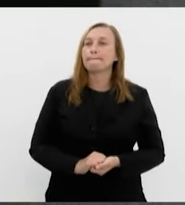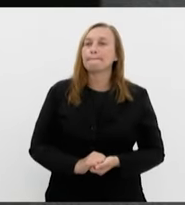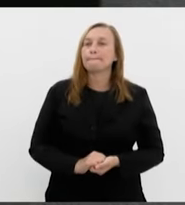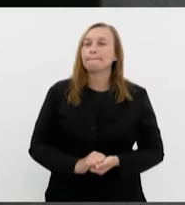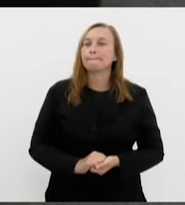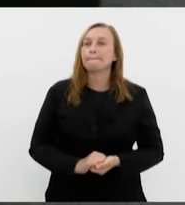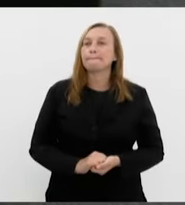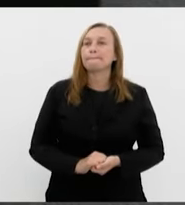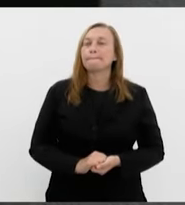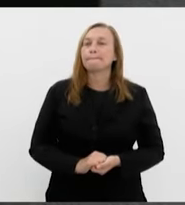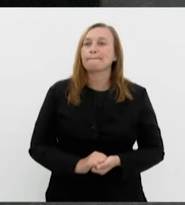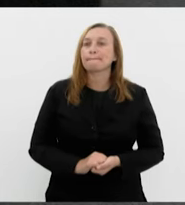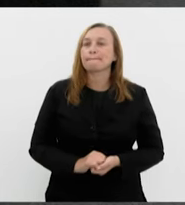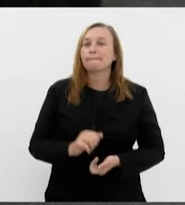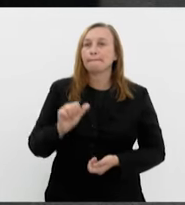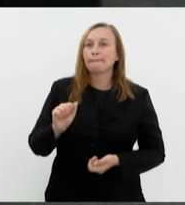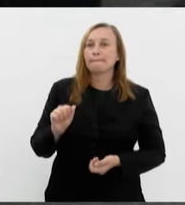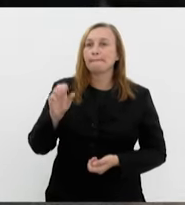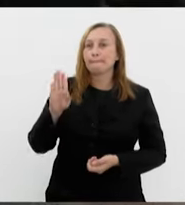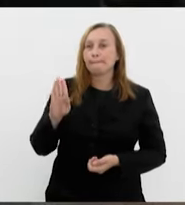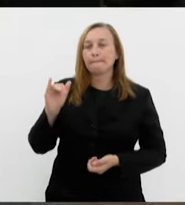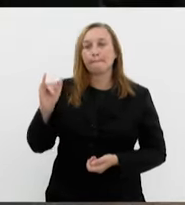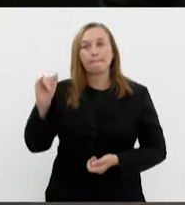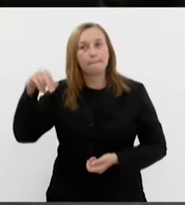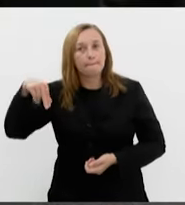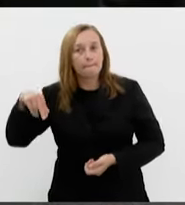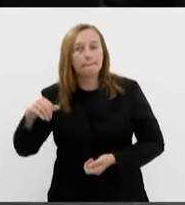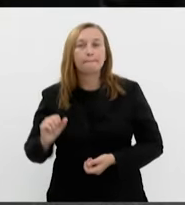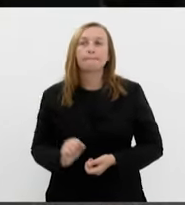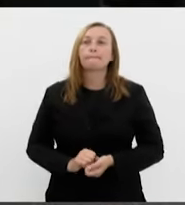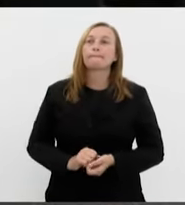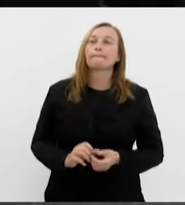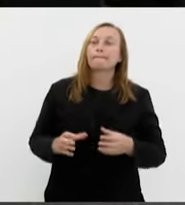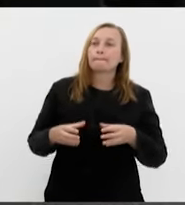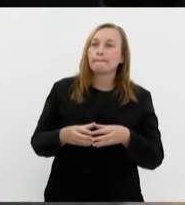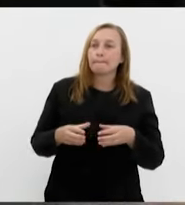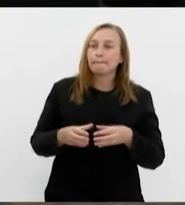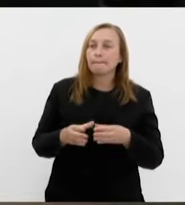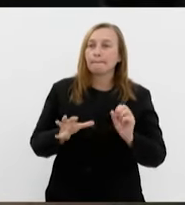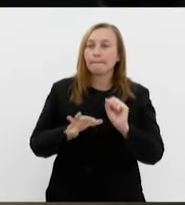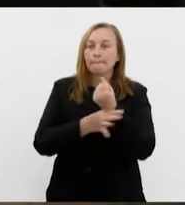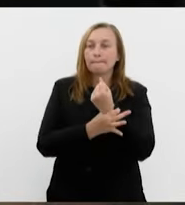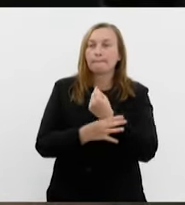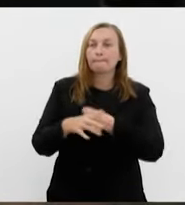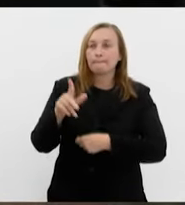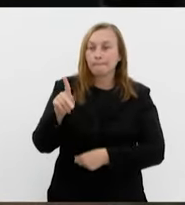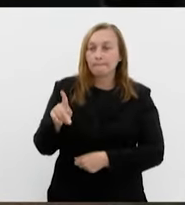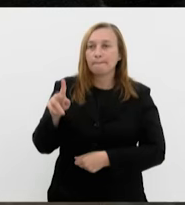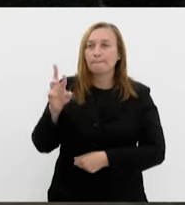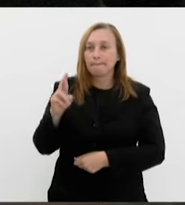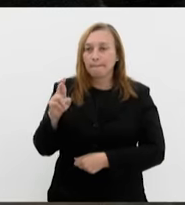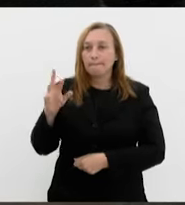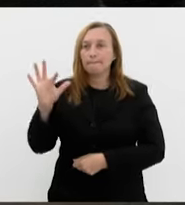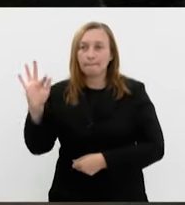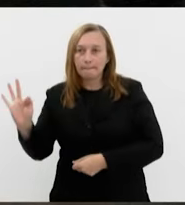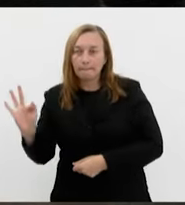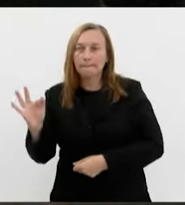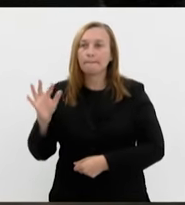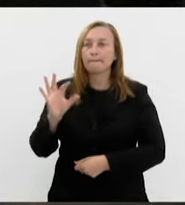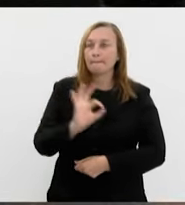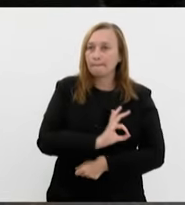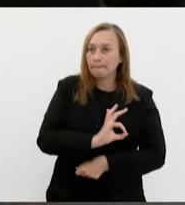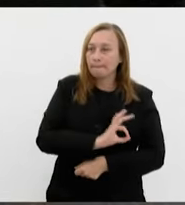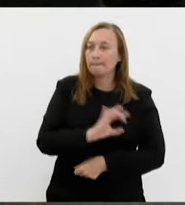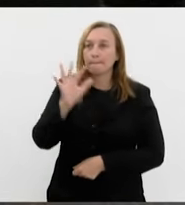Foi aparelhado a ABIN, foi aparelhado as forças de segurança da PRF, da Polícia Federal,